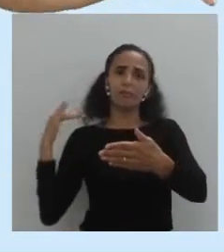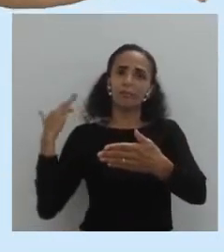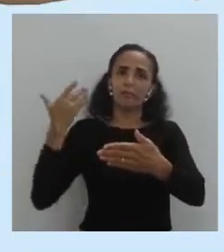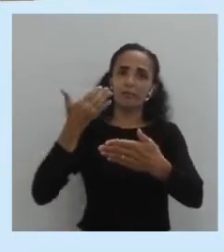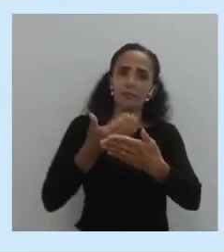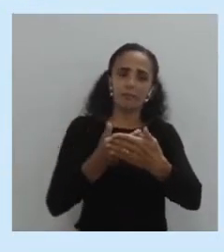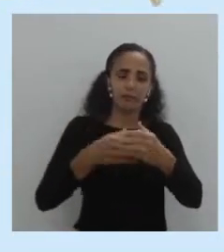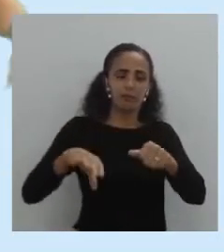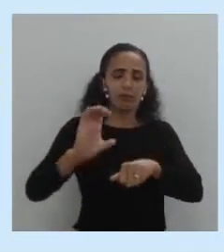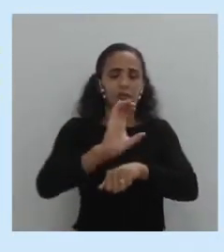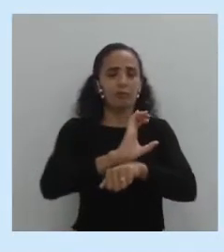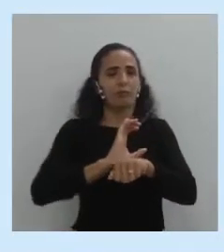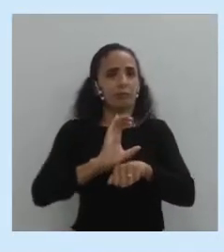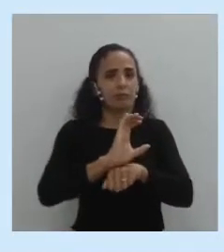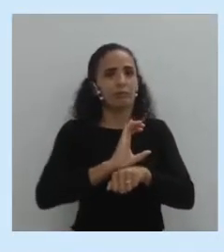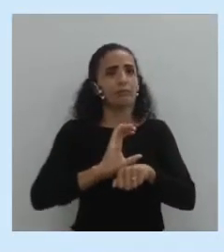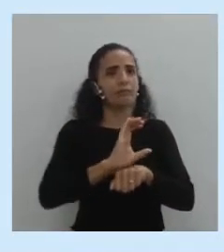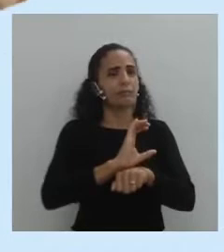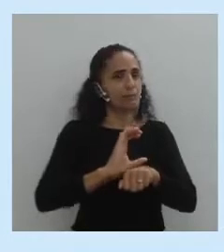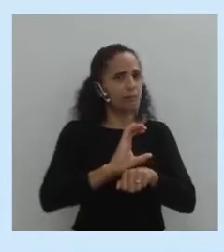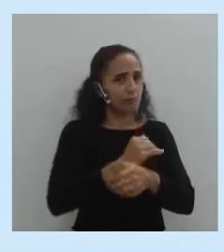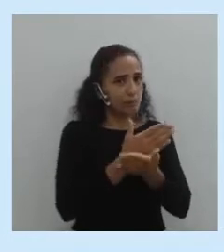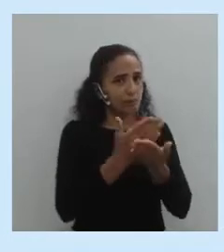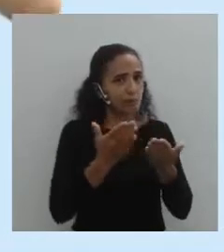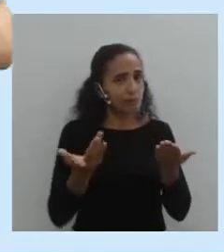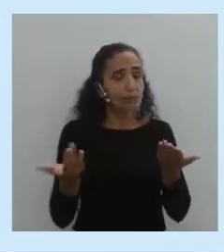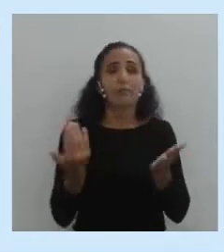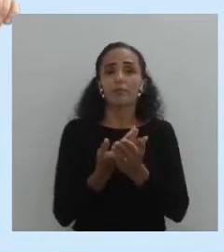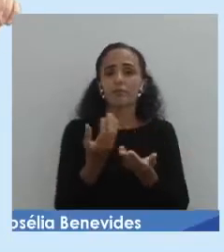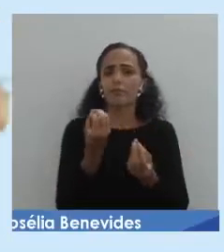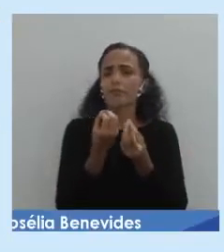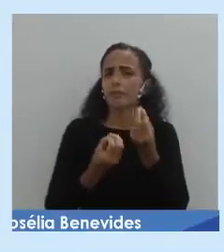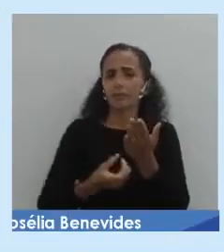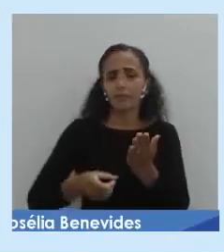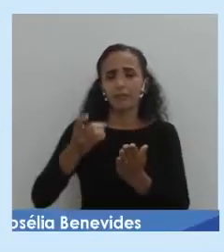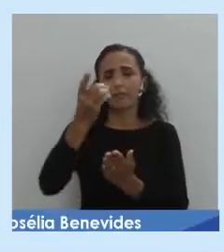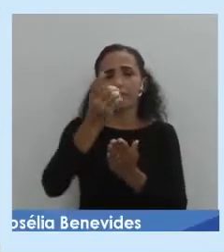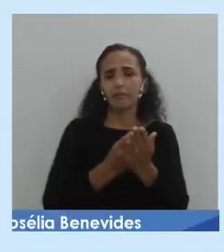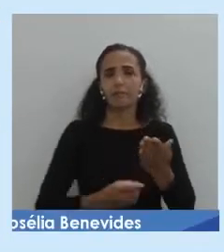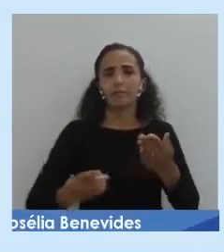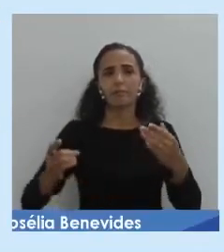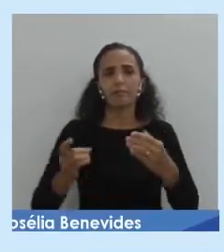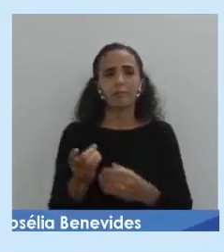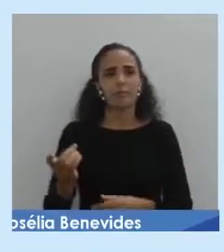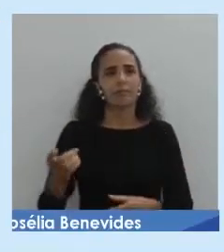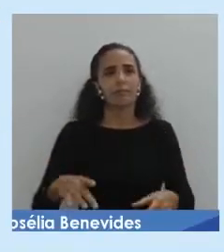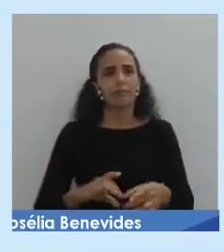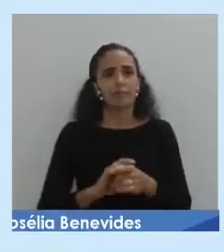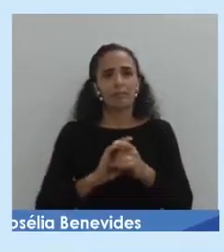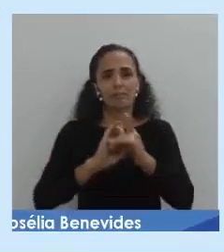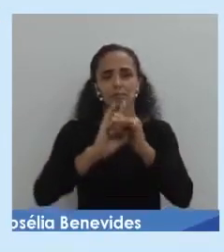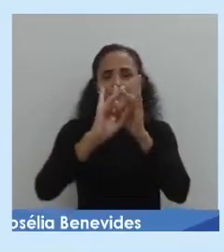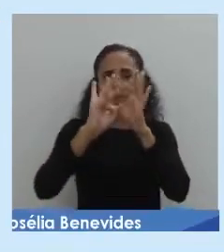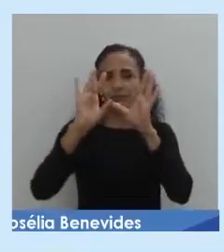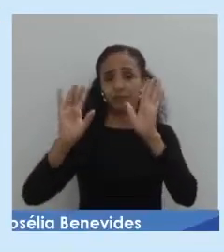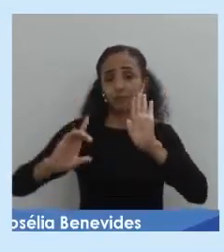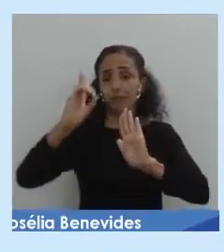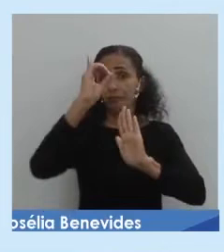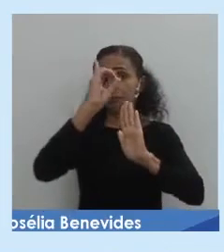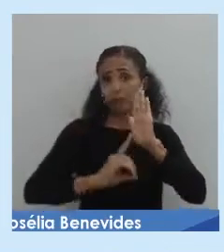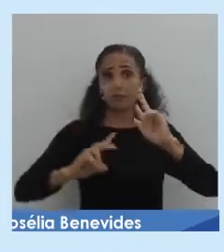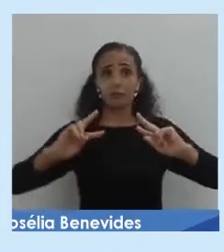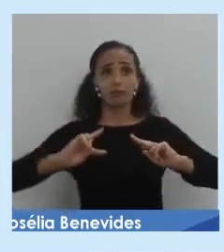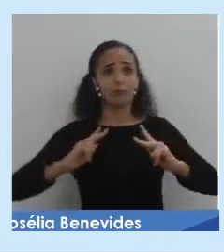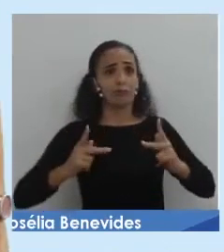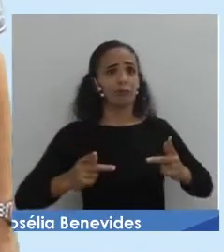na Constituição, como nós vimos, e também na Declaração Universal dos Direitos Humanos. É importante